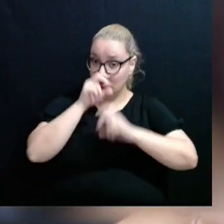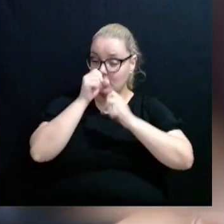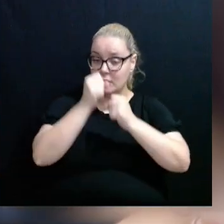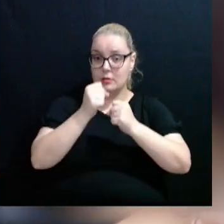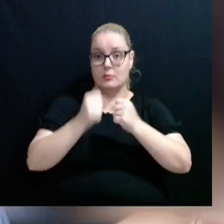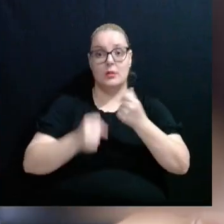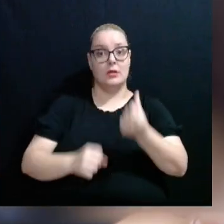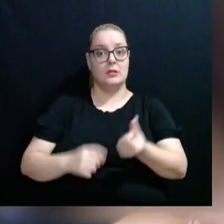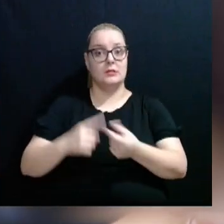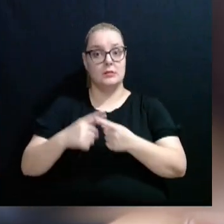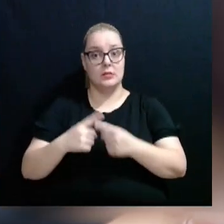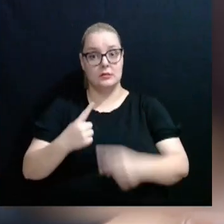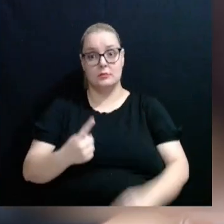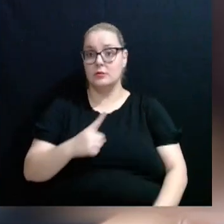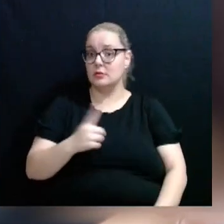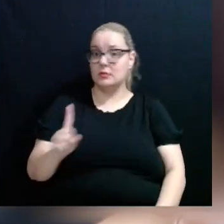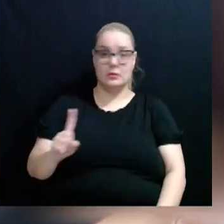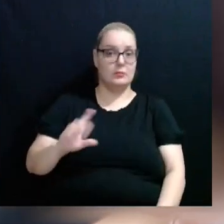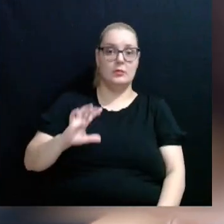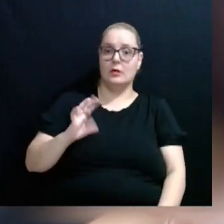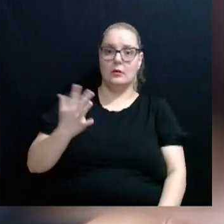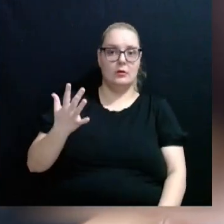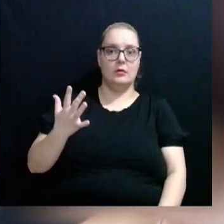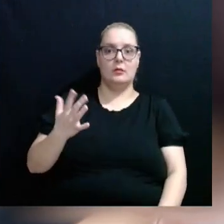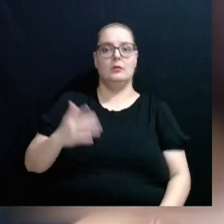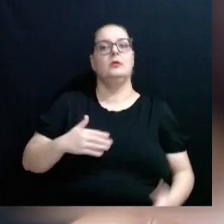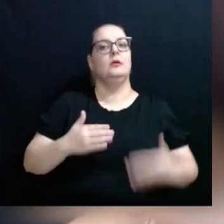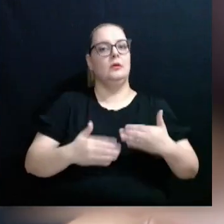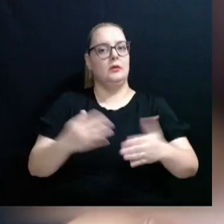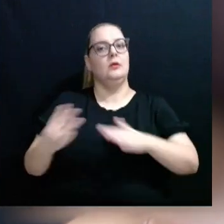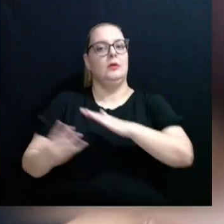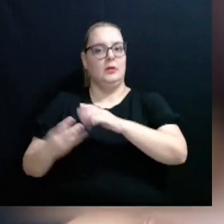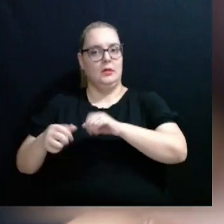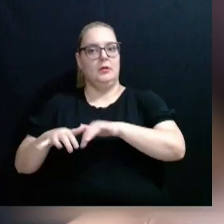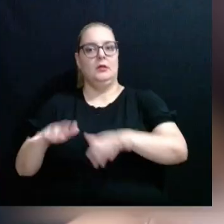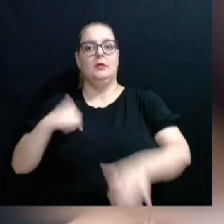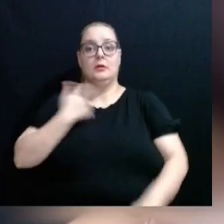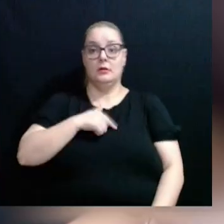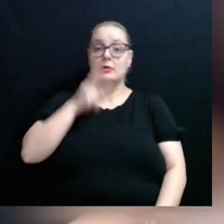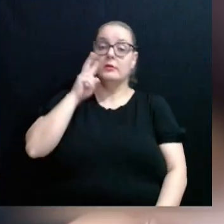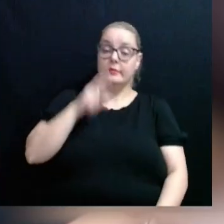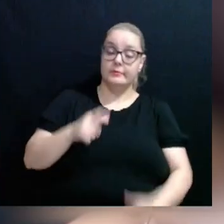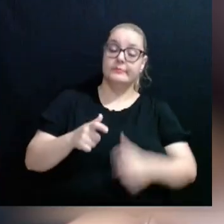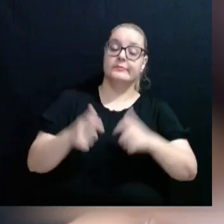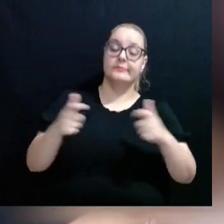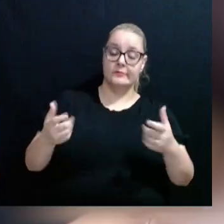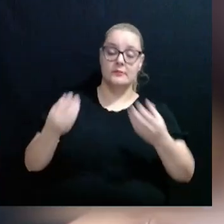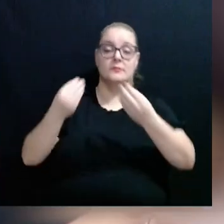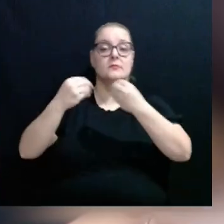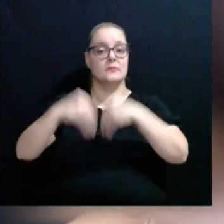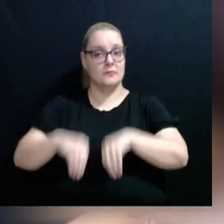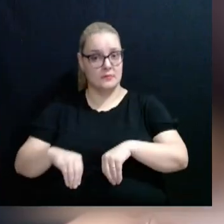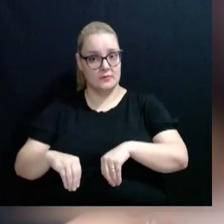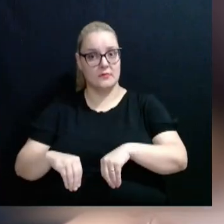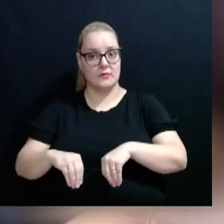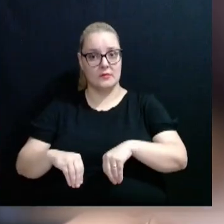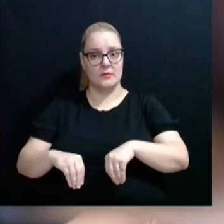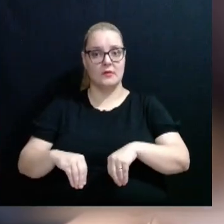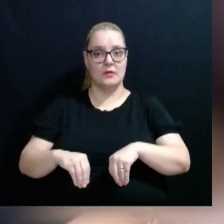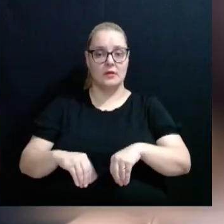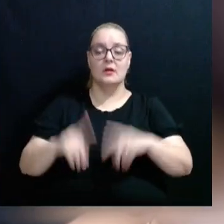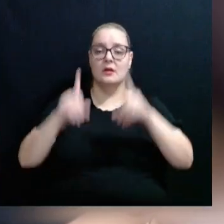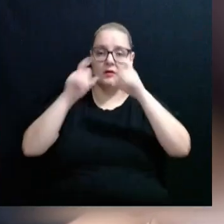não aconteça, inclusive no processo de terceirização que a gente vê cada vez mais precarizado e com dificuldade de